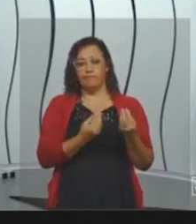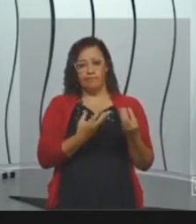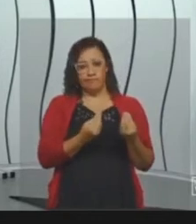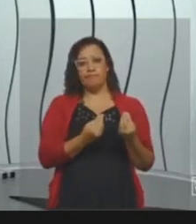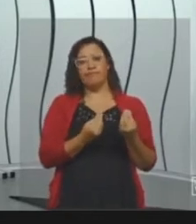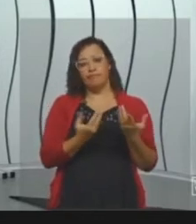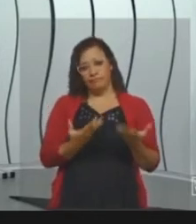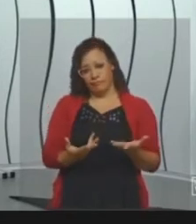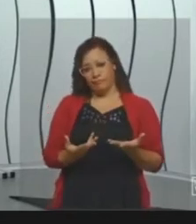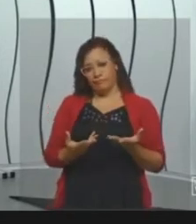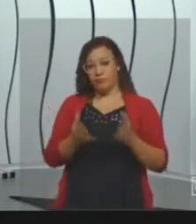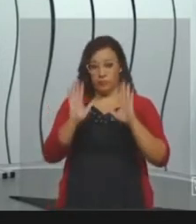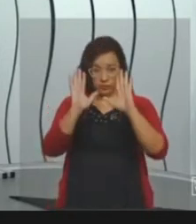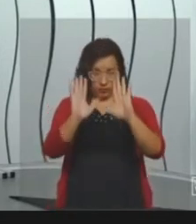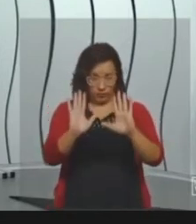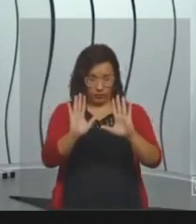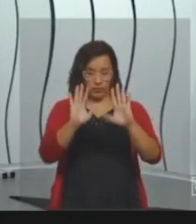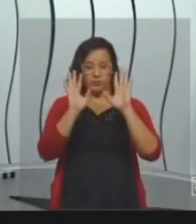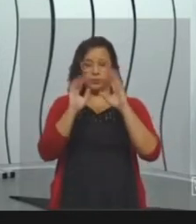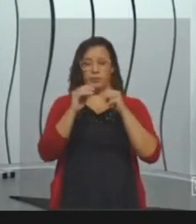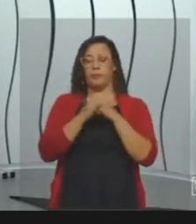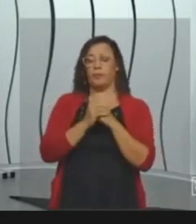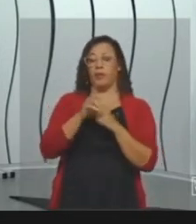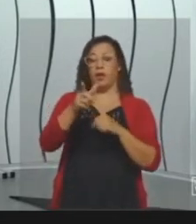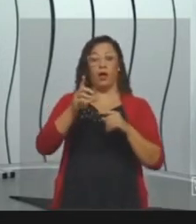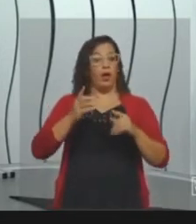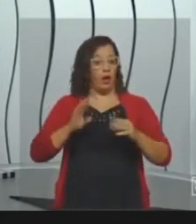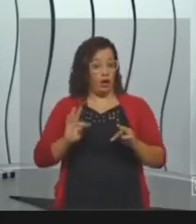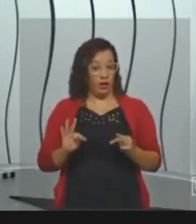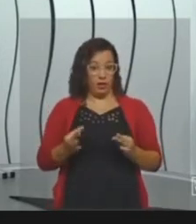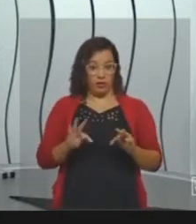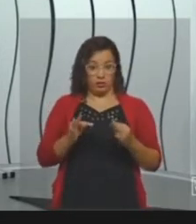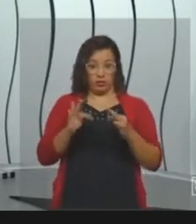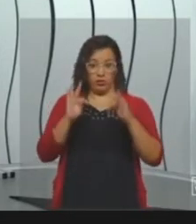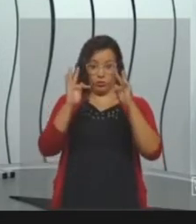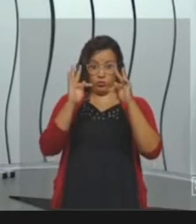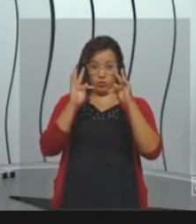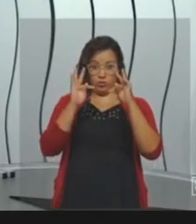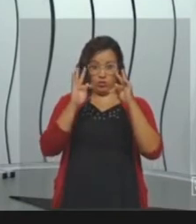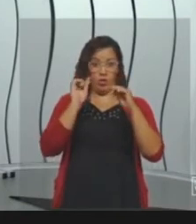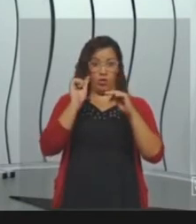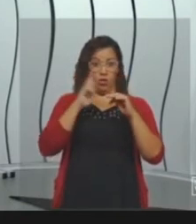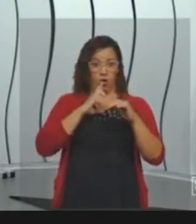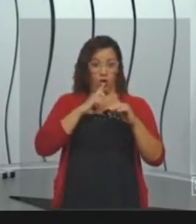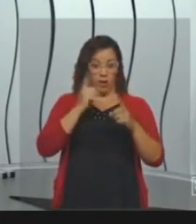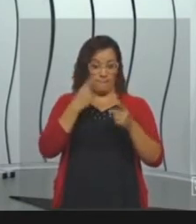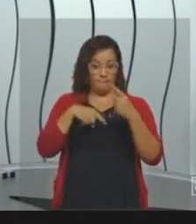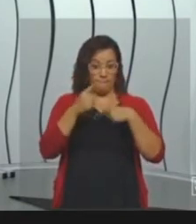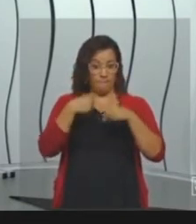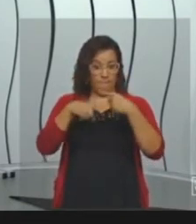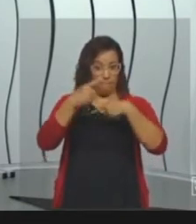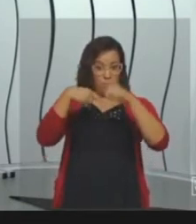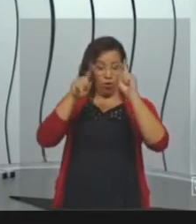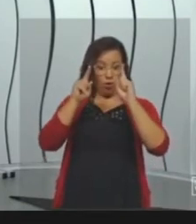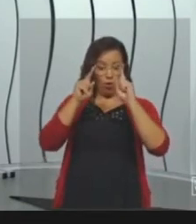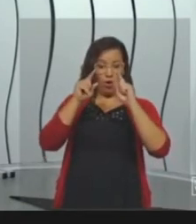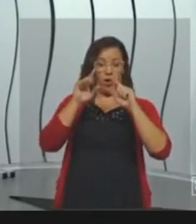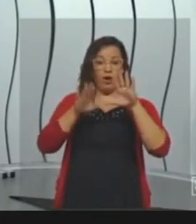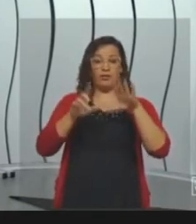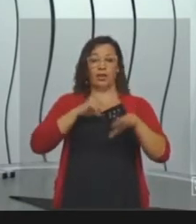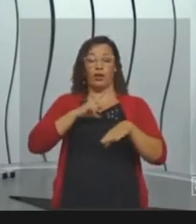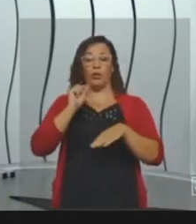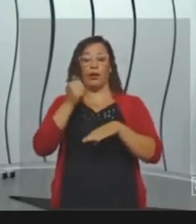Existe um contraponto aqui. À medida que a tecnologia evolui, algumas profissões deixam de